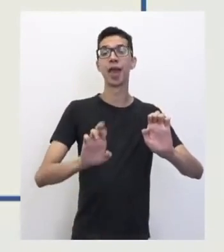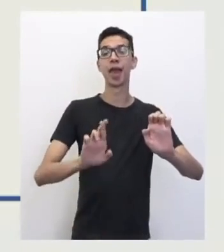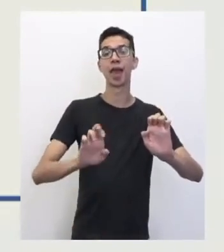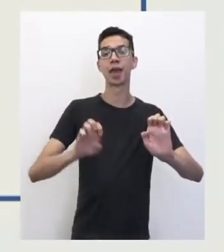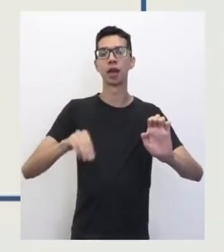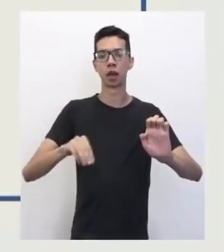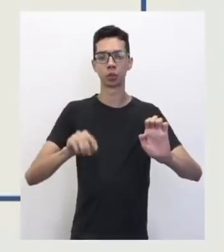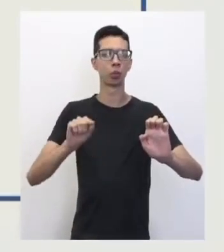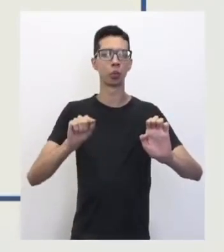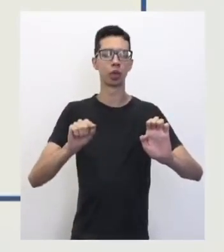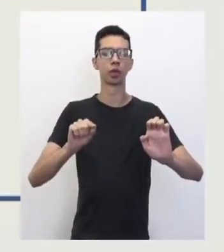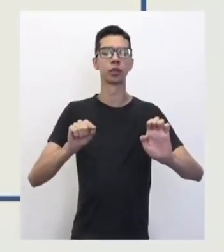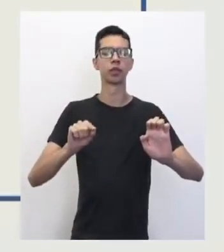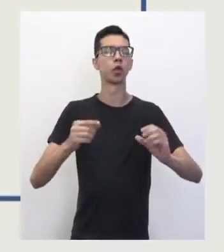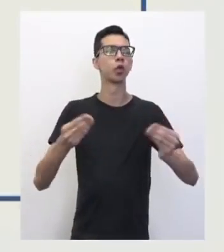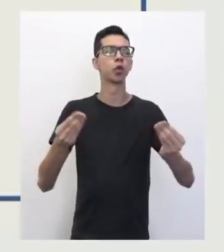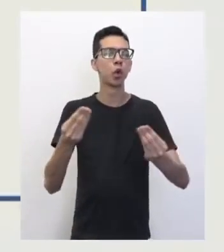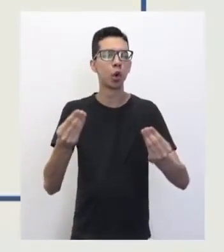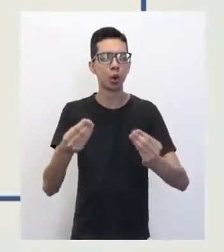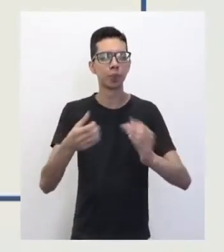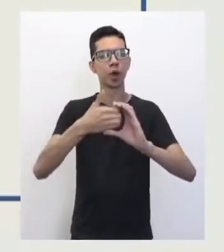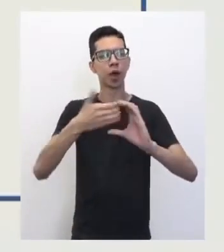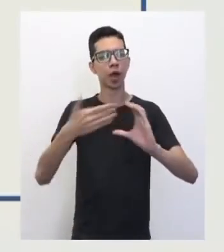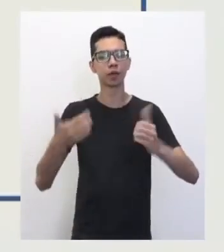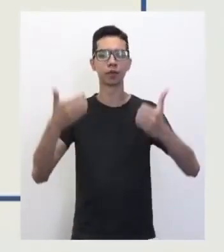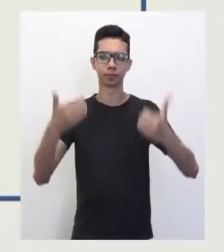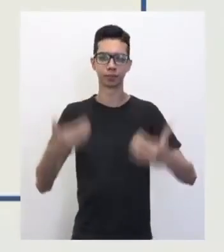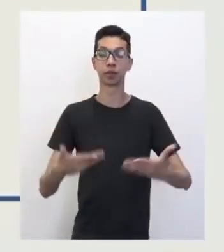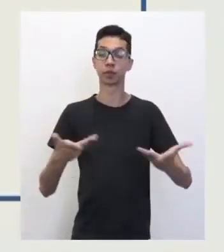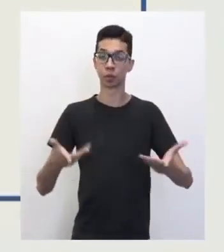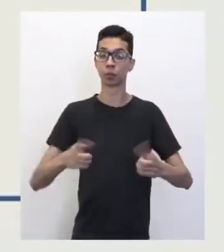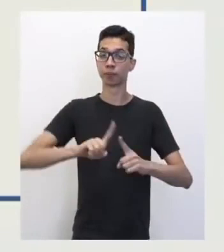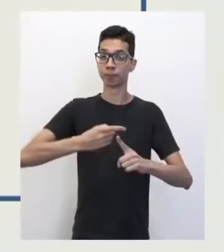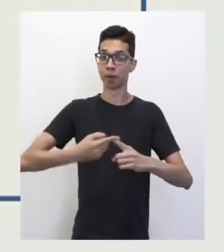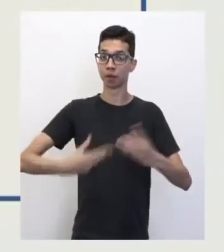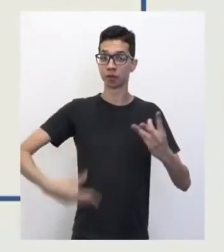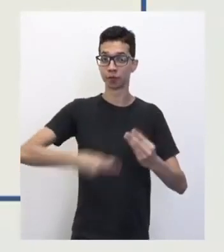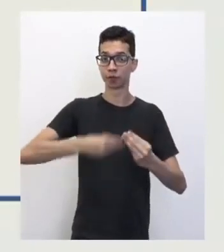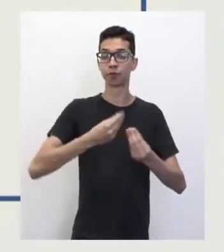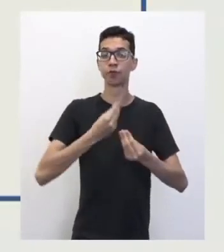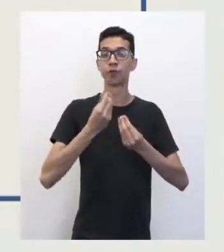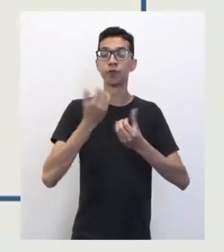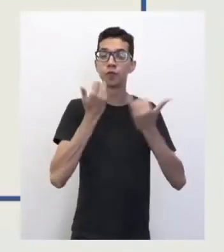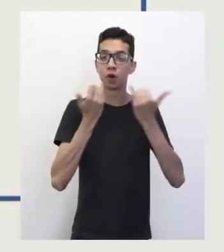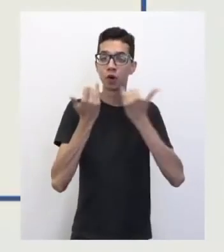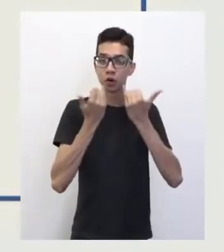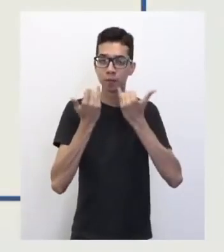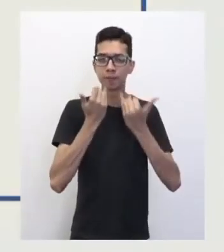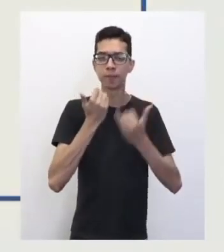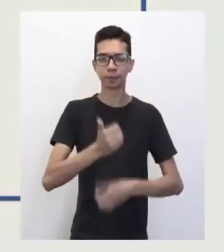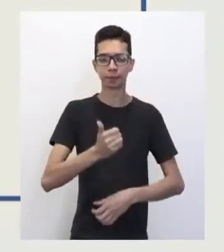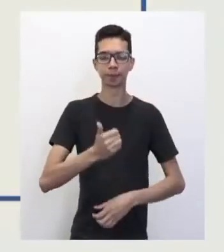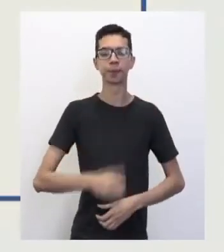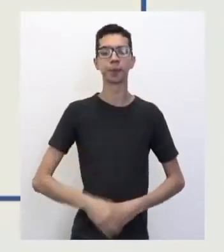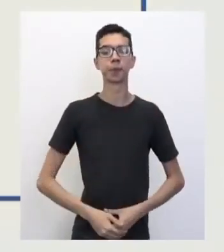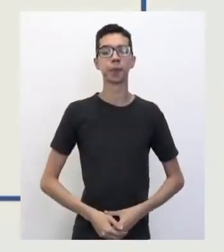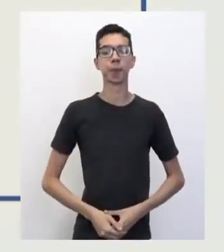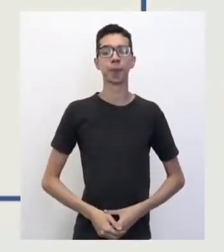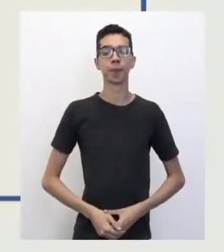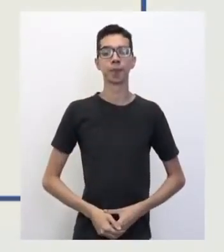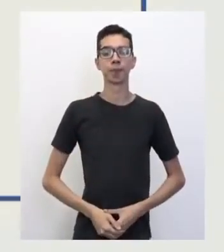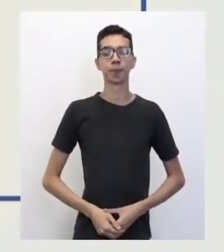carregar, novamente estão adicionando informações, né? Então, é um conectivo de adição.